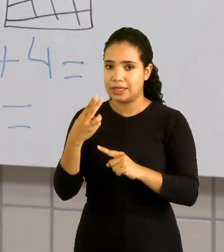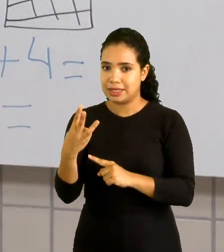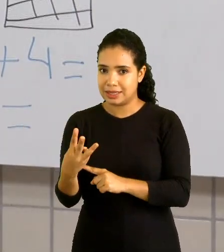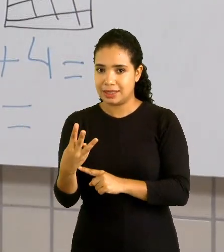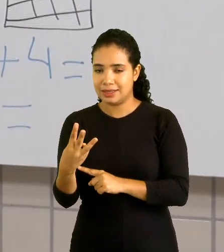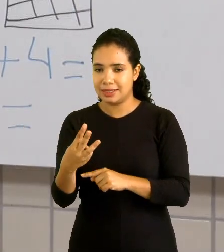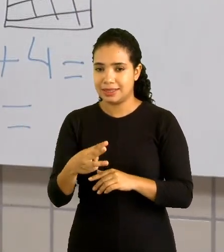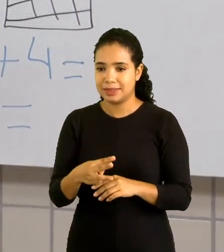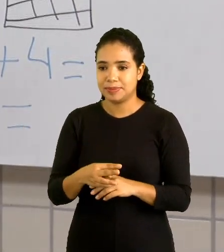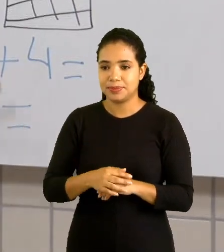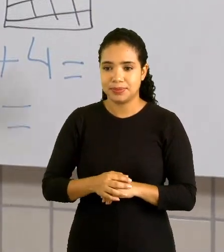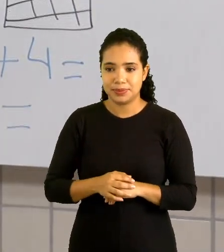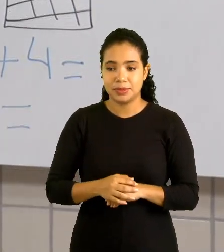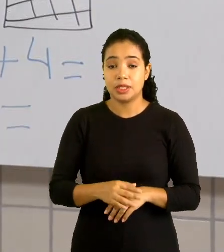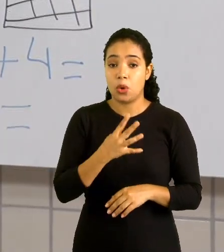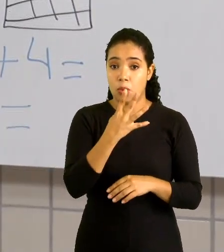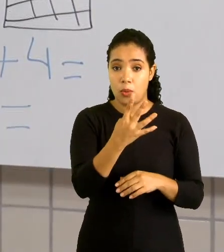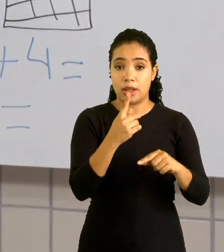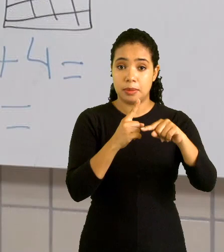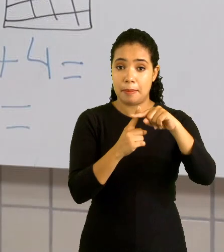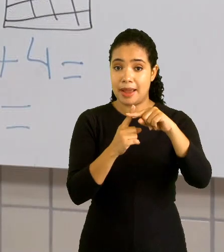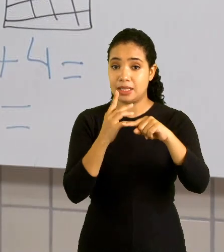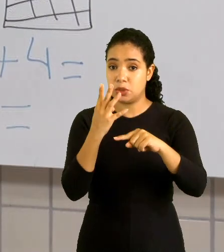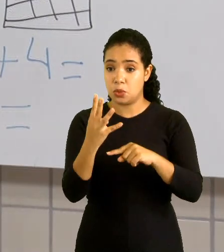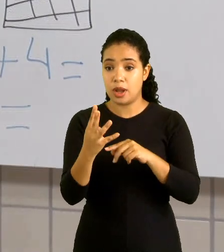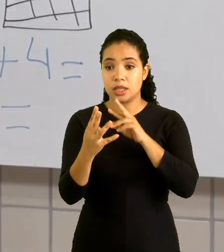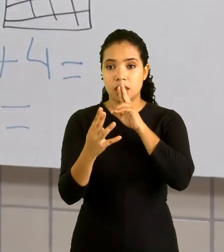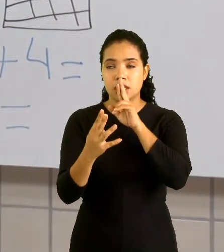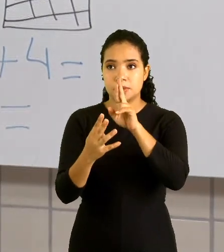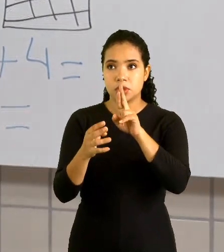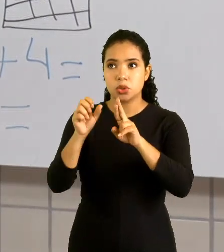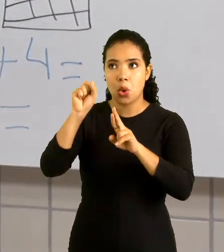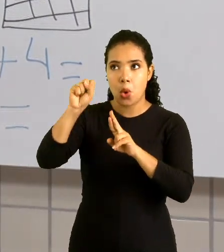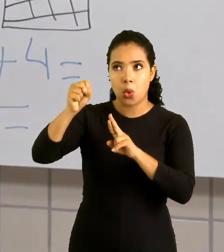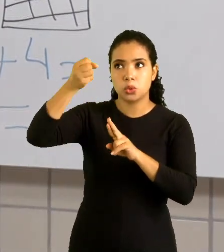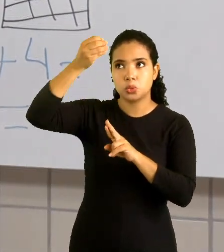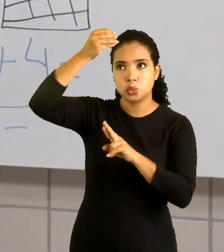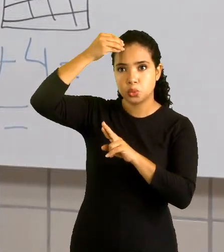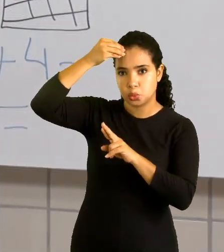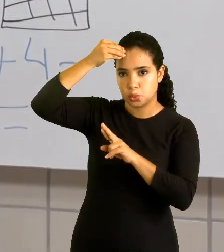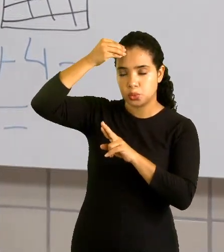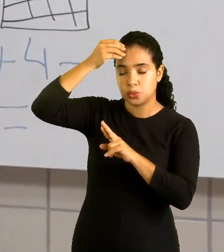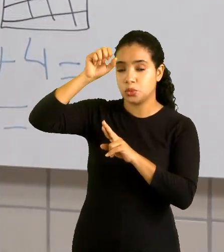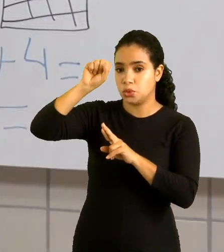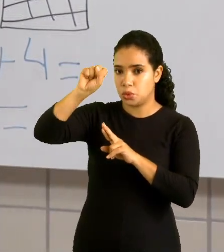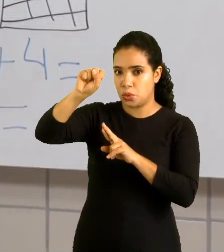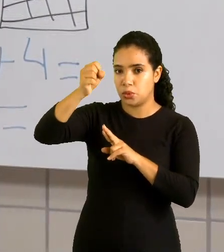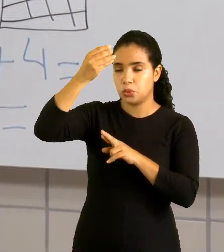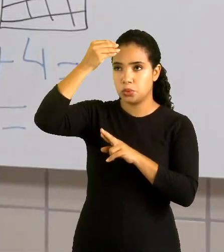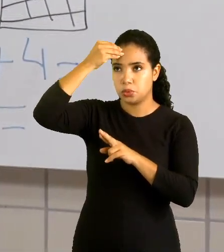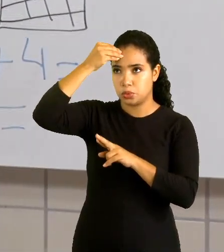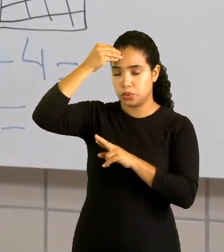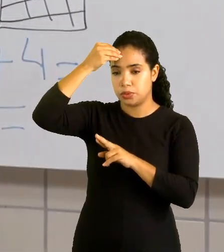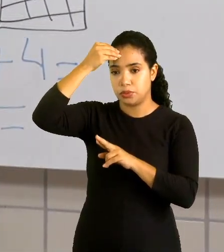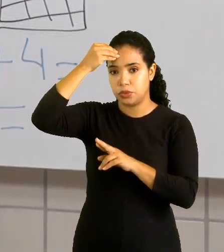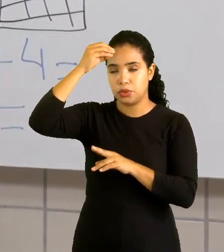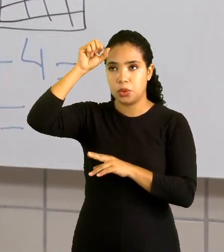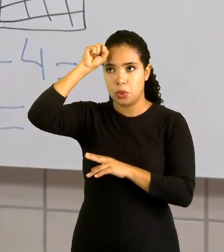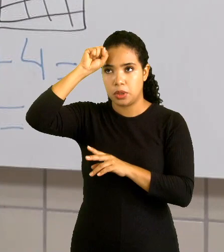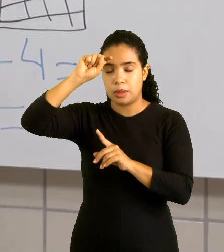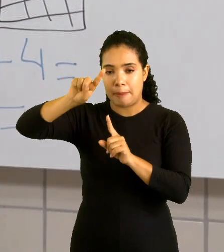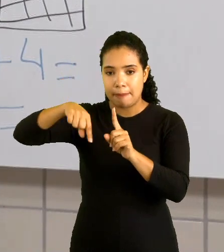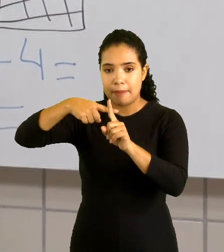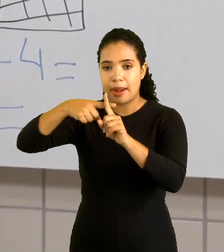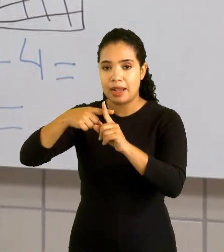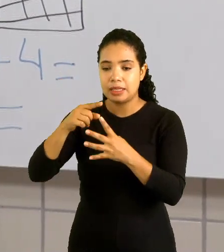Vamos lá? 4 mais 4, 8. Vamos relembrar. Botei 8 na minha cabecinha. 8 mais 4,